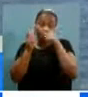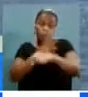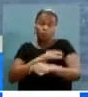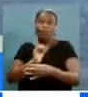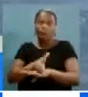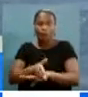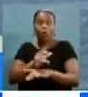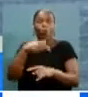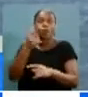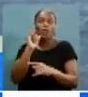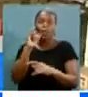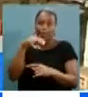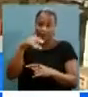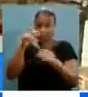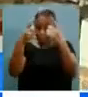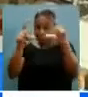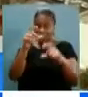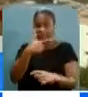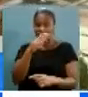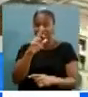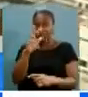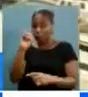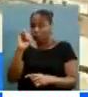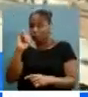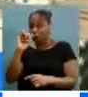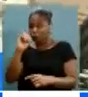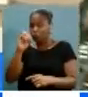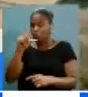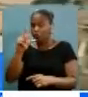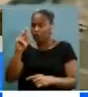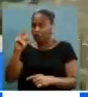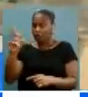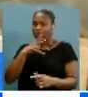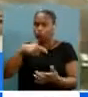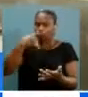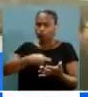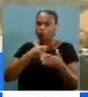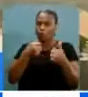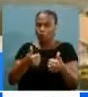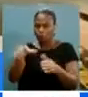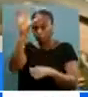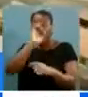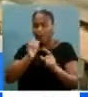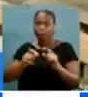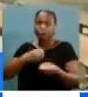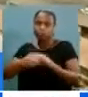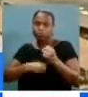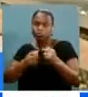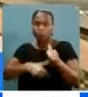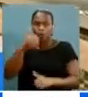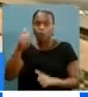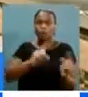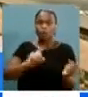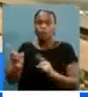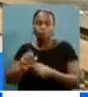vencedora do concurso, foi um bom investimento do Governo, uma vez que vai garantir transportes, boa mobilidade de pessoas e de